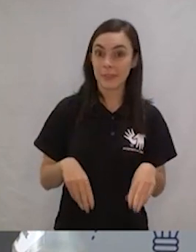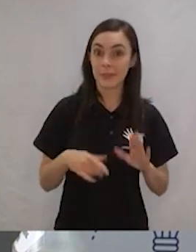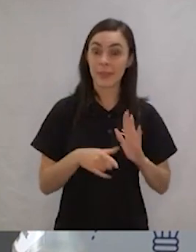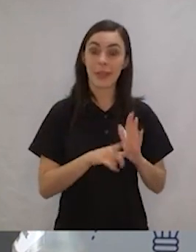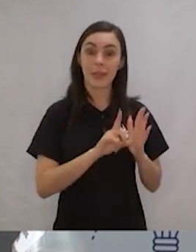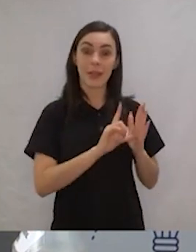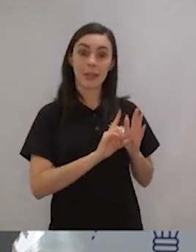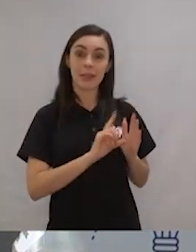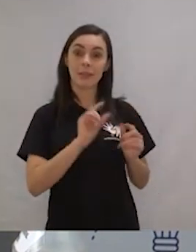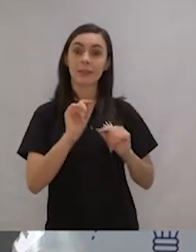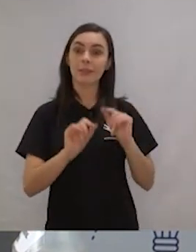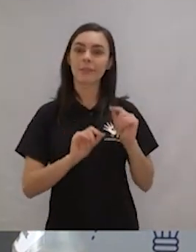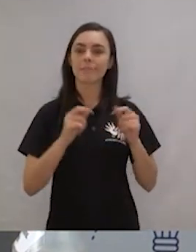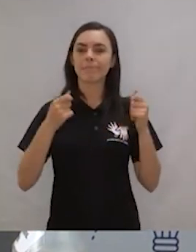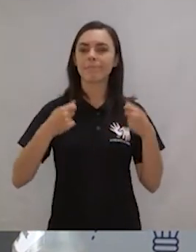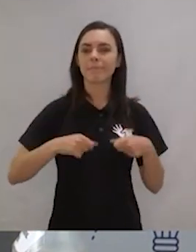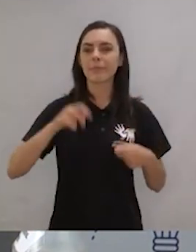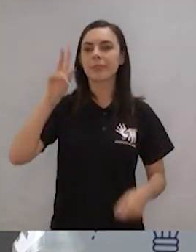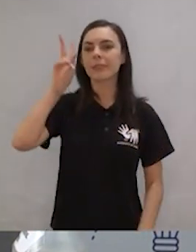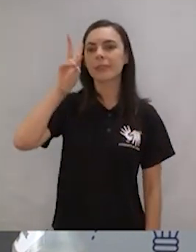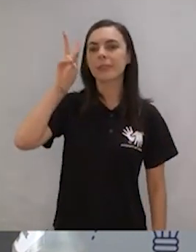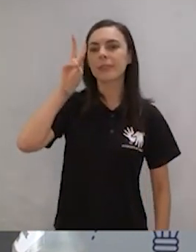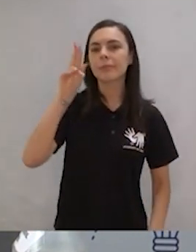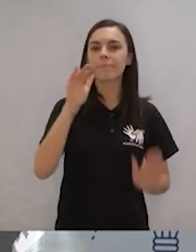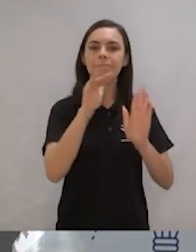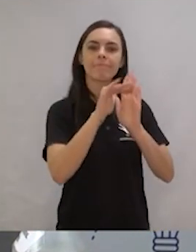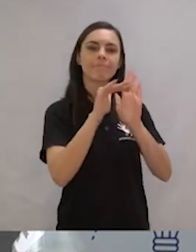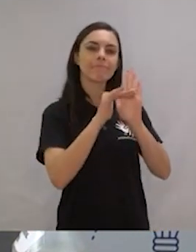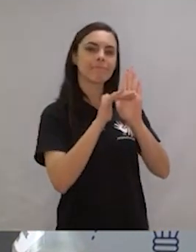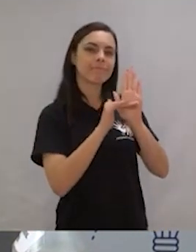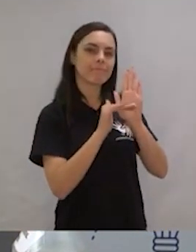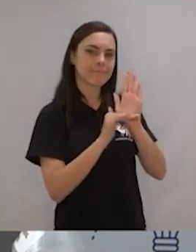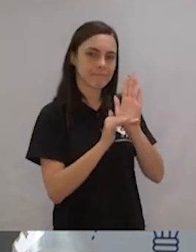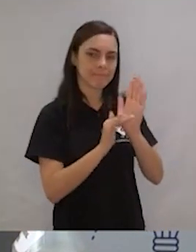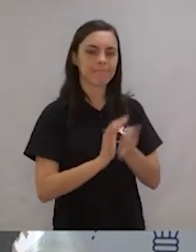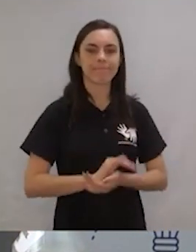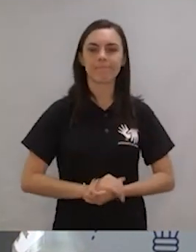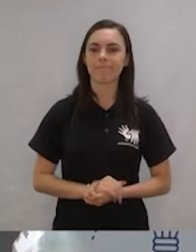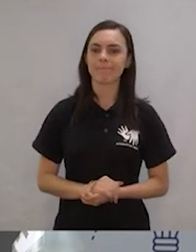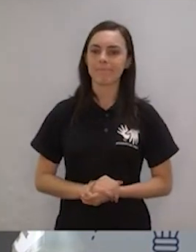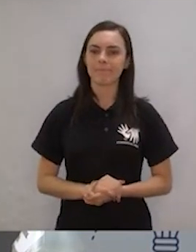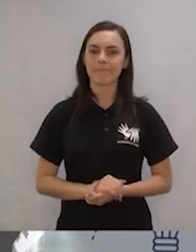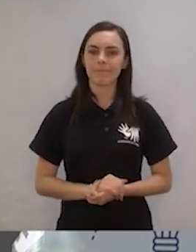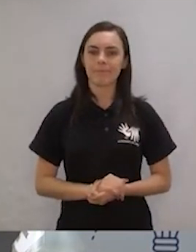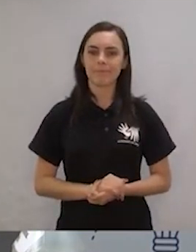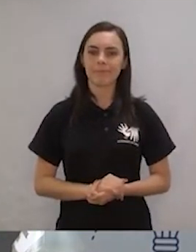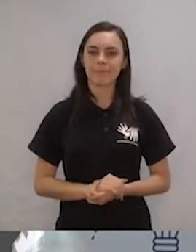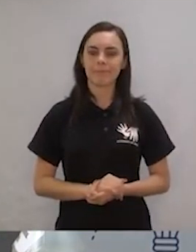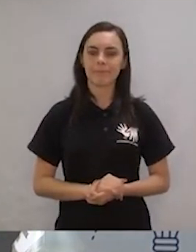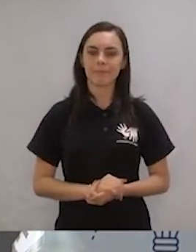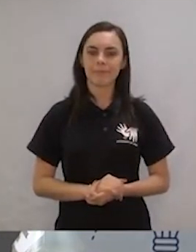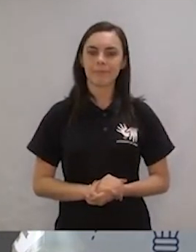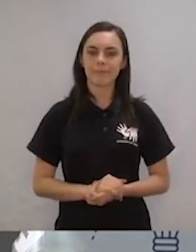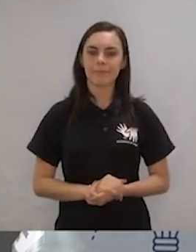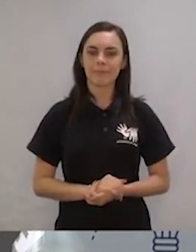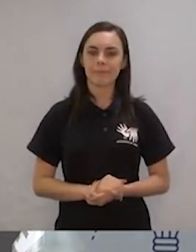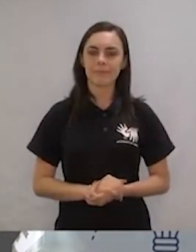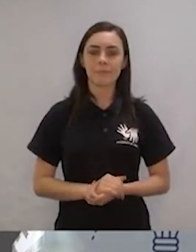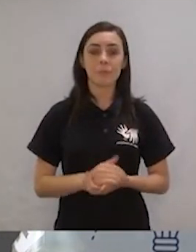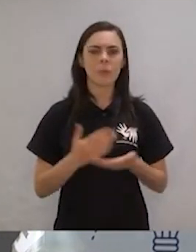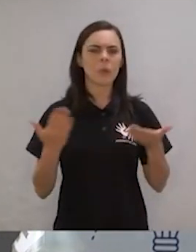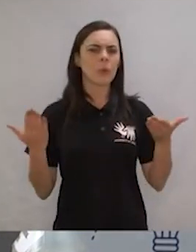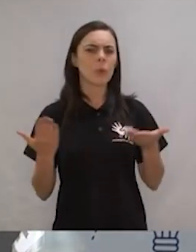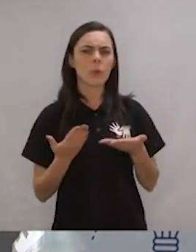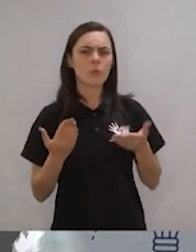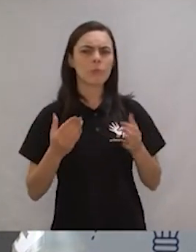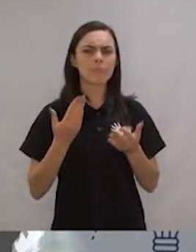antes disso, nós precisamos relembrar a nossa rotina. Qual foi